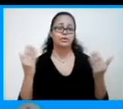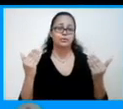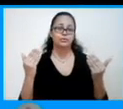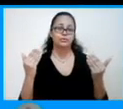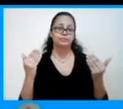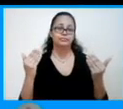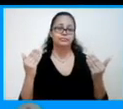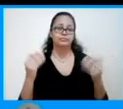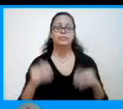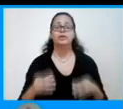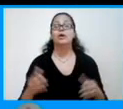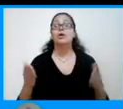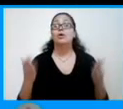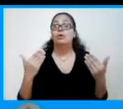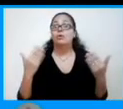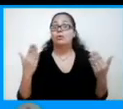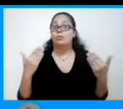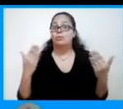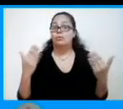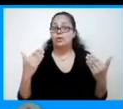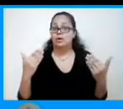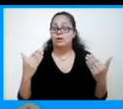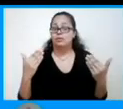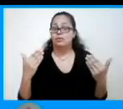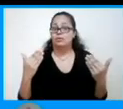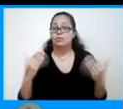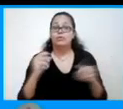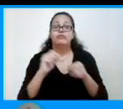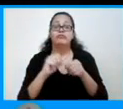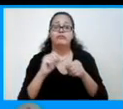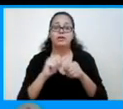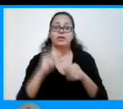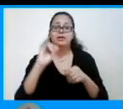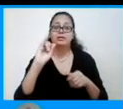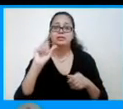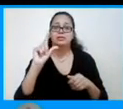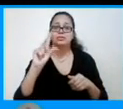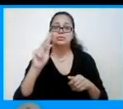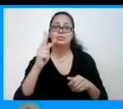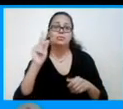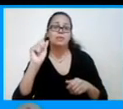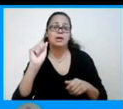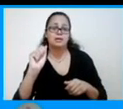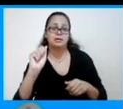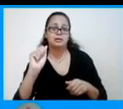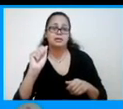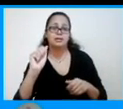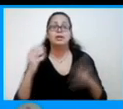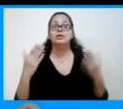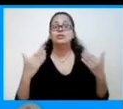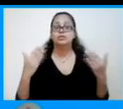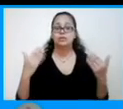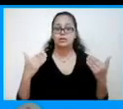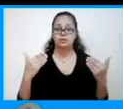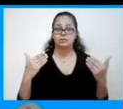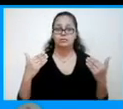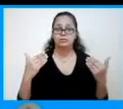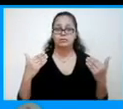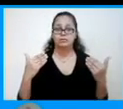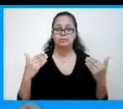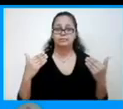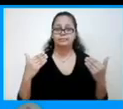O aquecimento forma uma ilha de calor que cobre a área, o aquecimento da temperatura. Olhem aqui